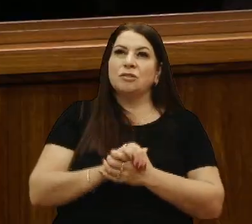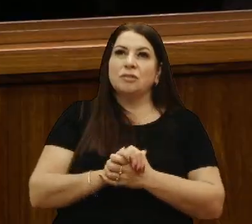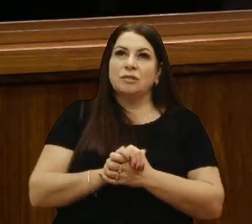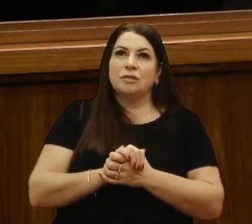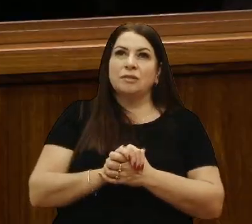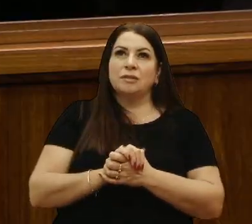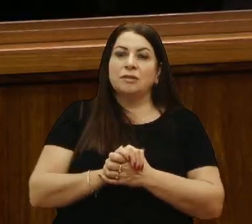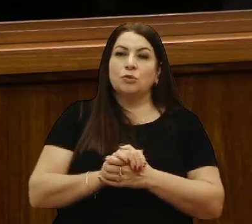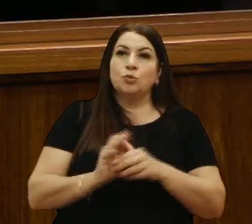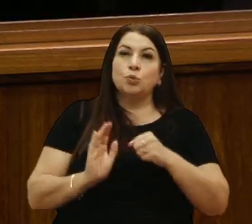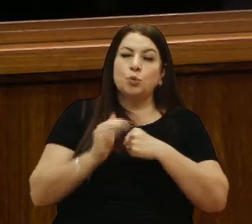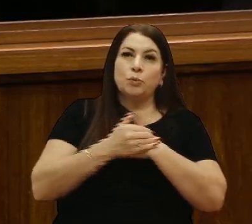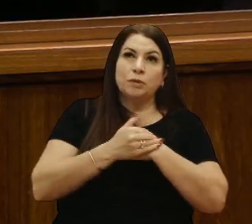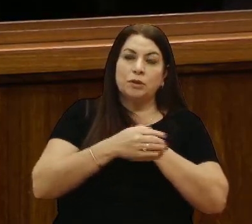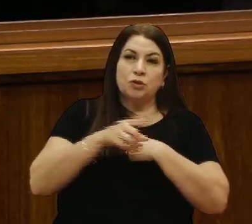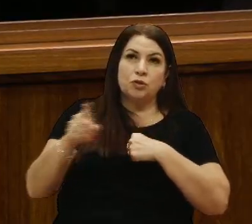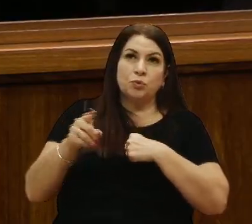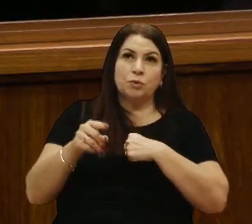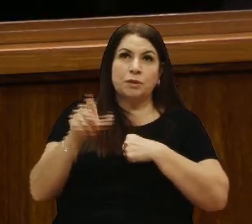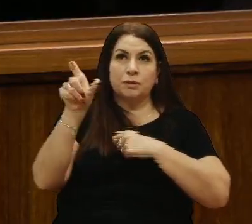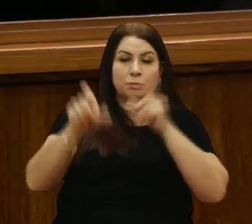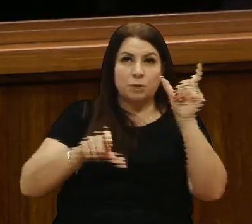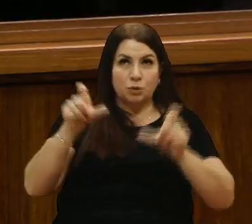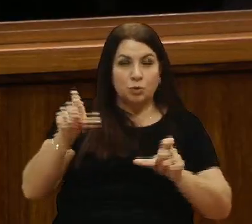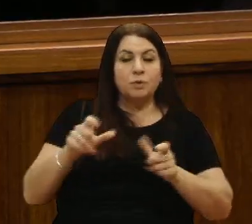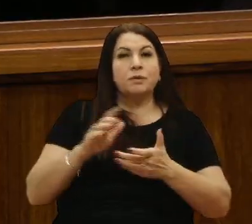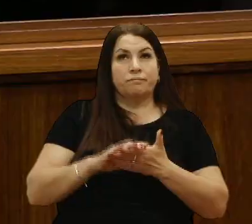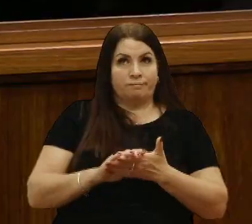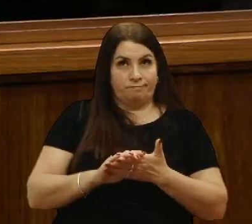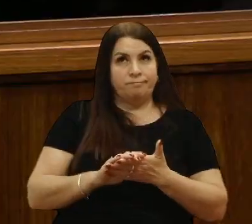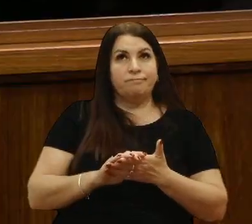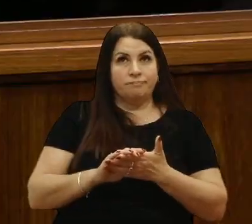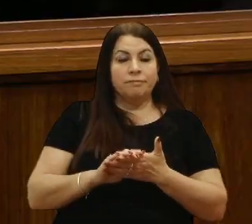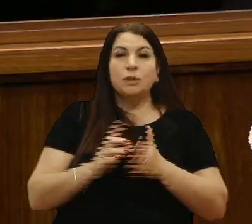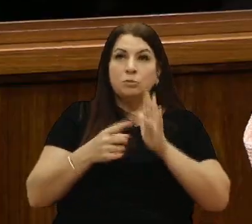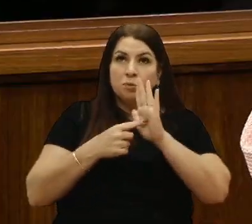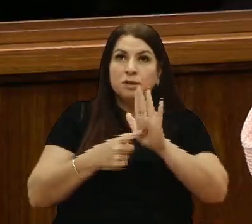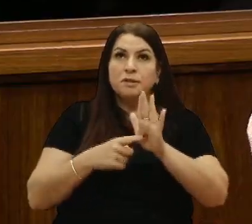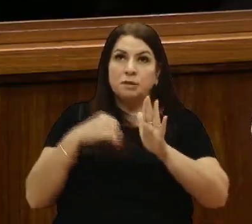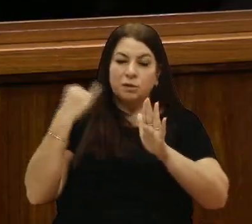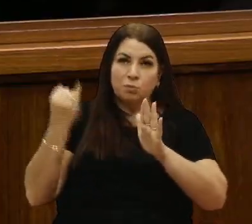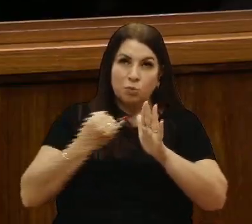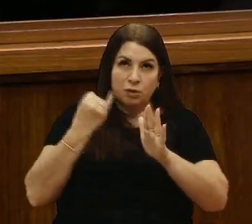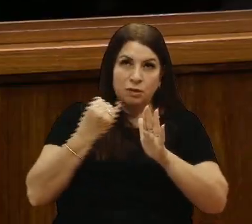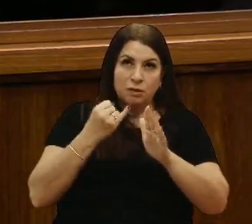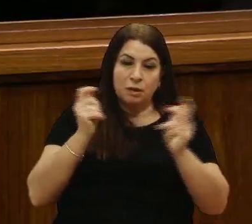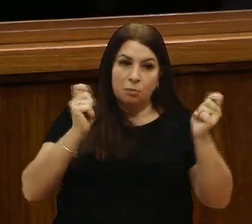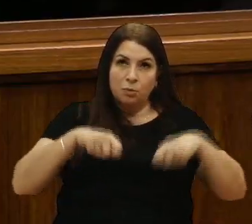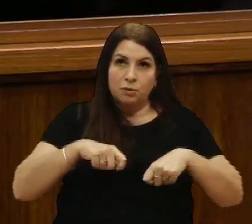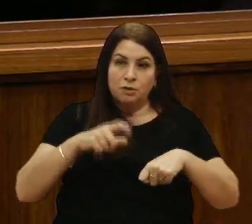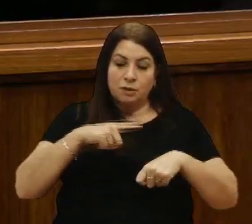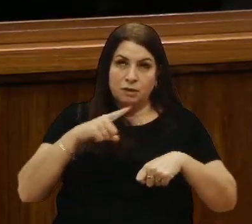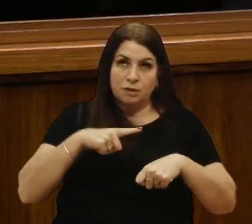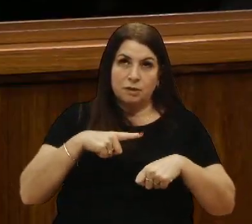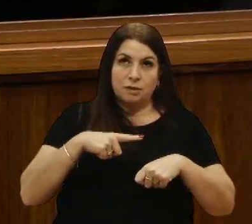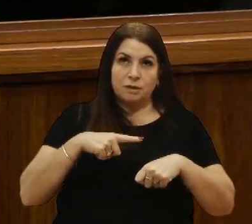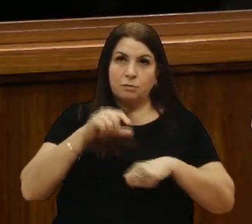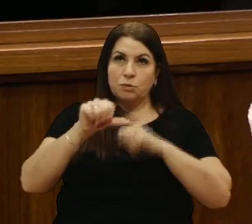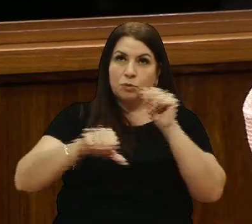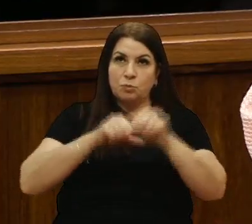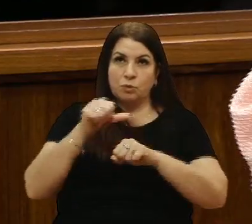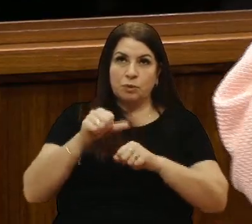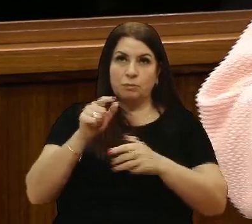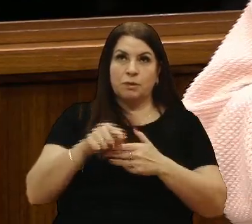do esconderijo essas figuras, essas pessoas, e demonstrar a importância e a potência que elas têm para as